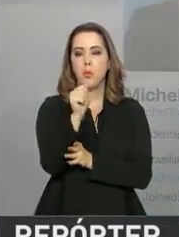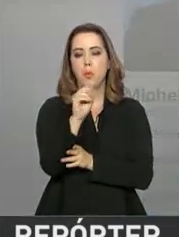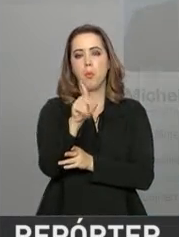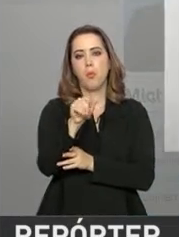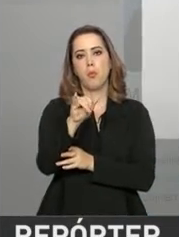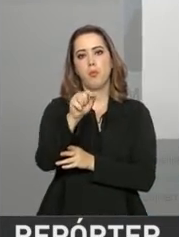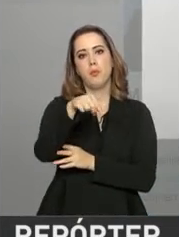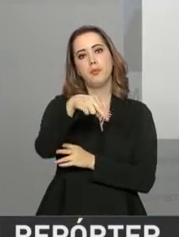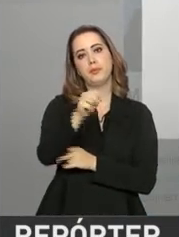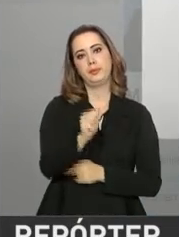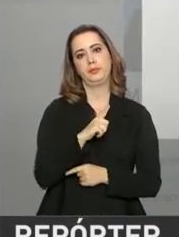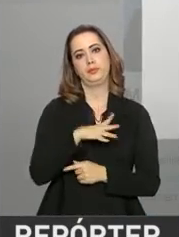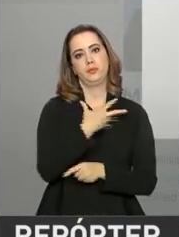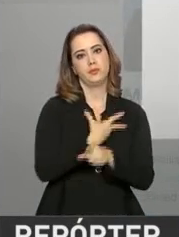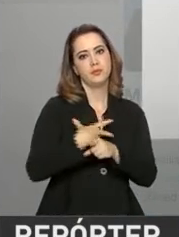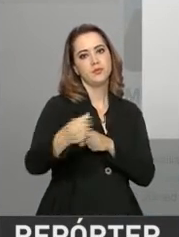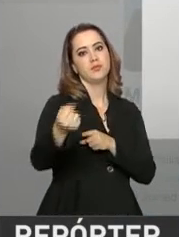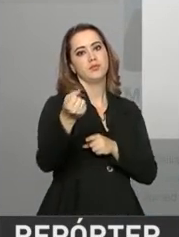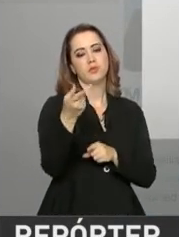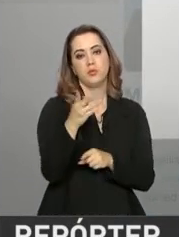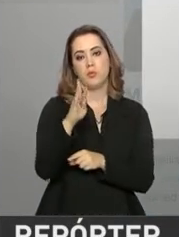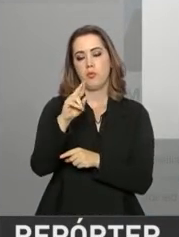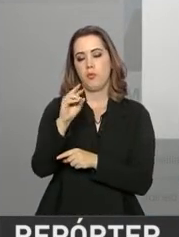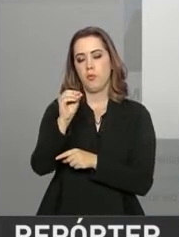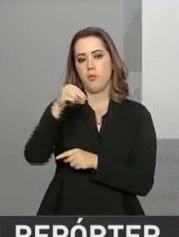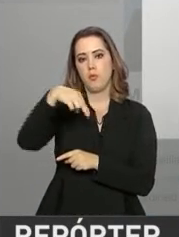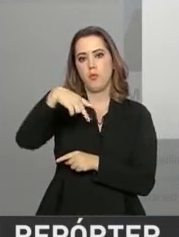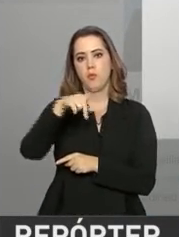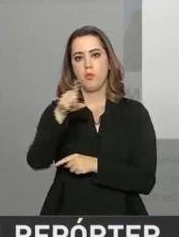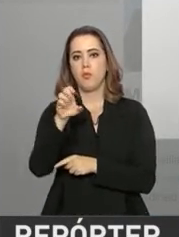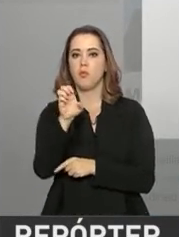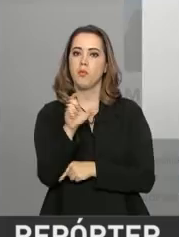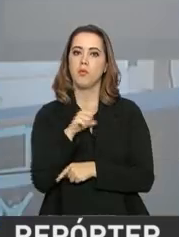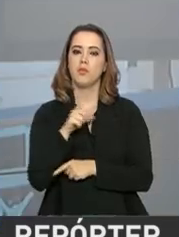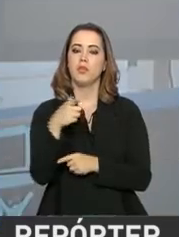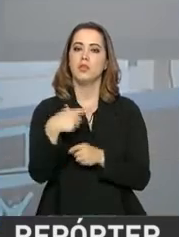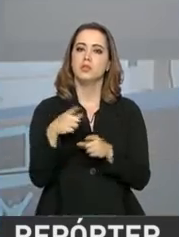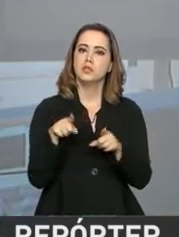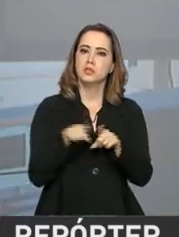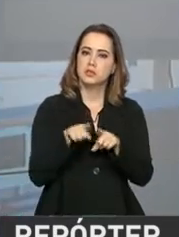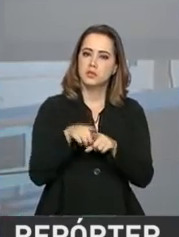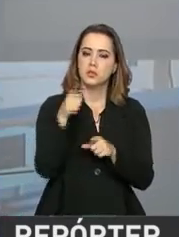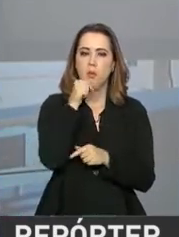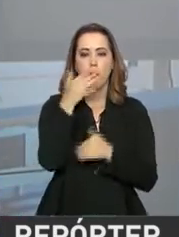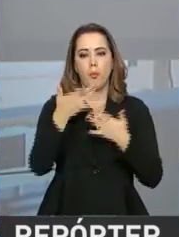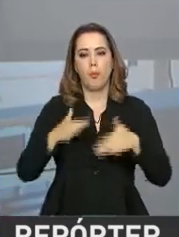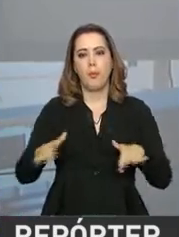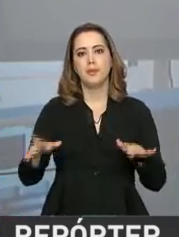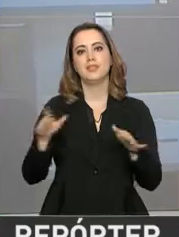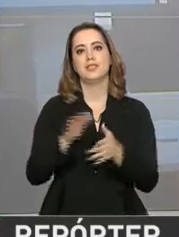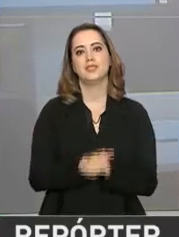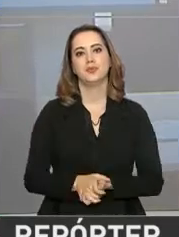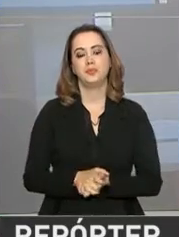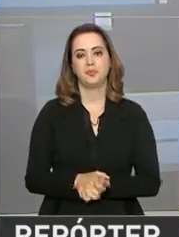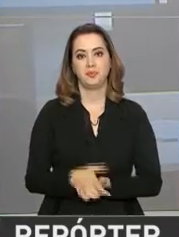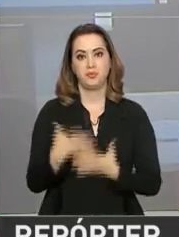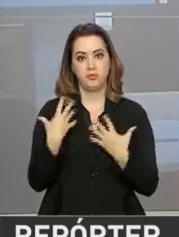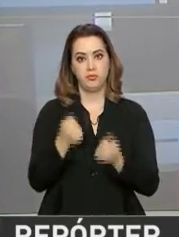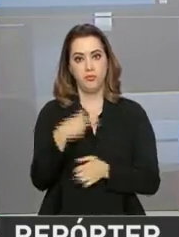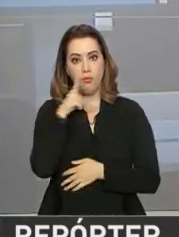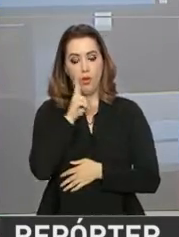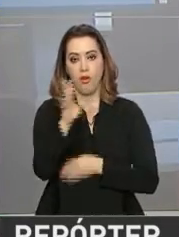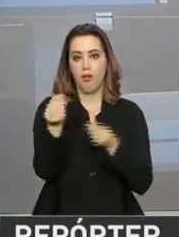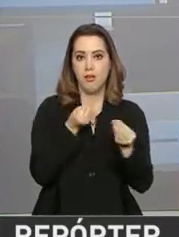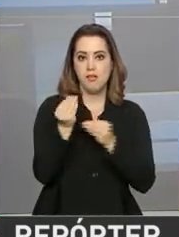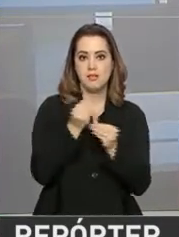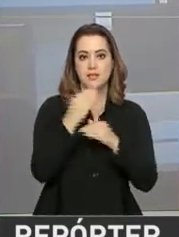Poliana Okimoto pela conquista da medalha de bronze na maratona aquática, disputada no mar de Copacabana. Vamos então ver